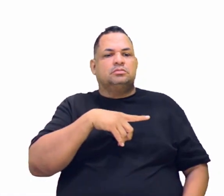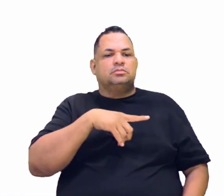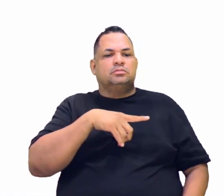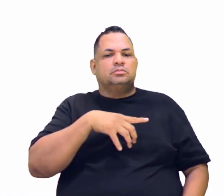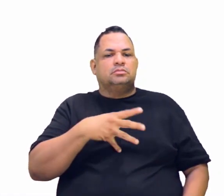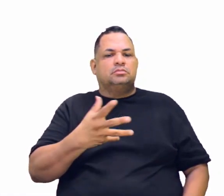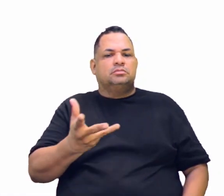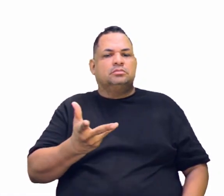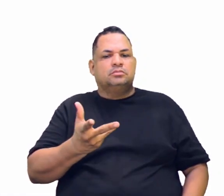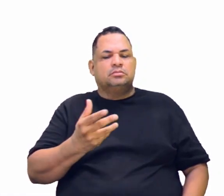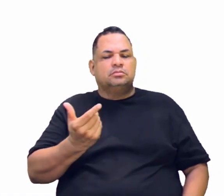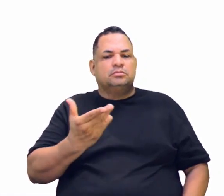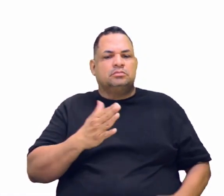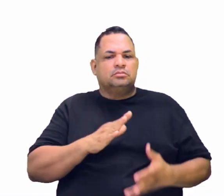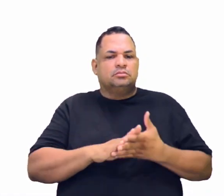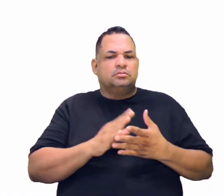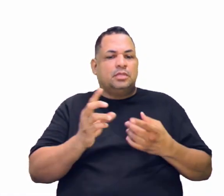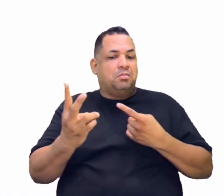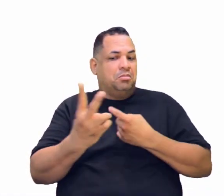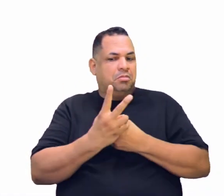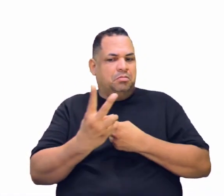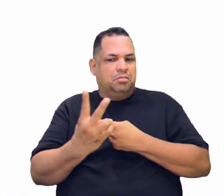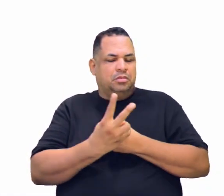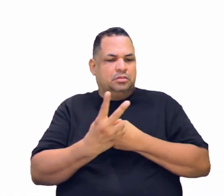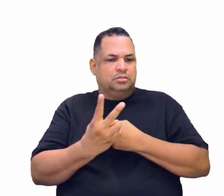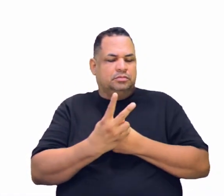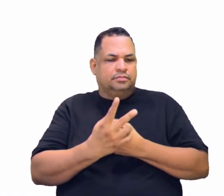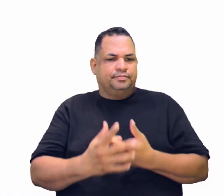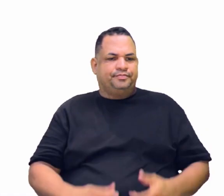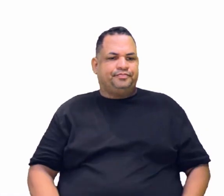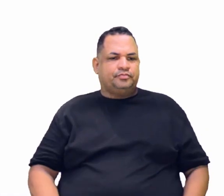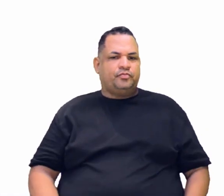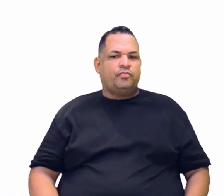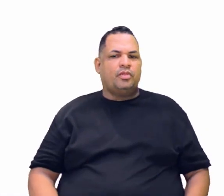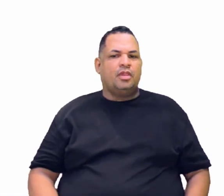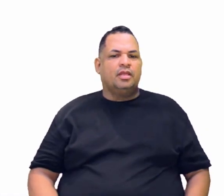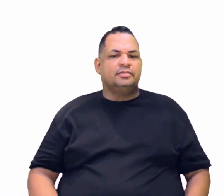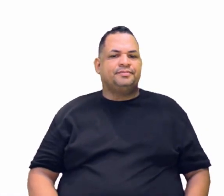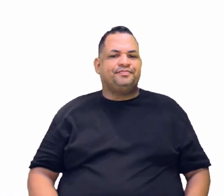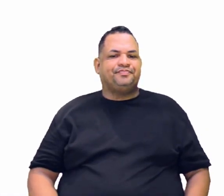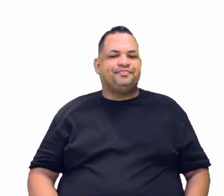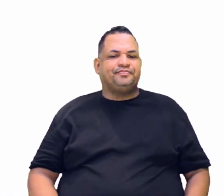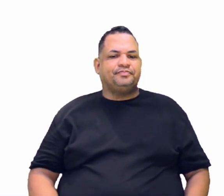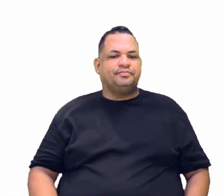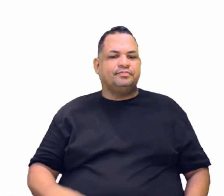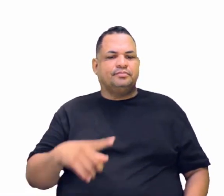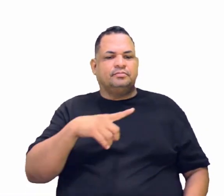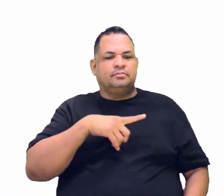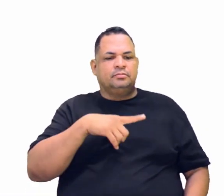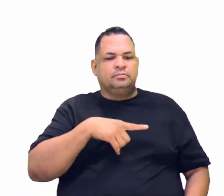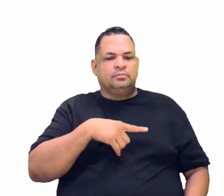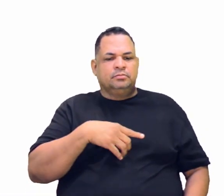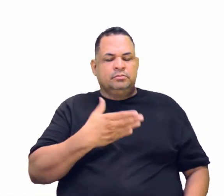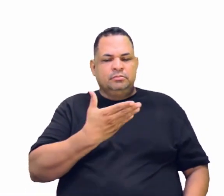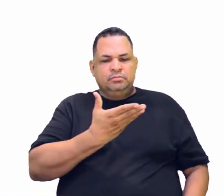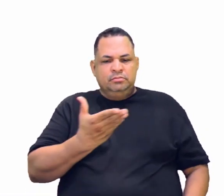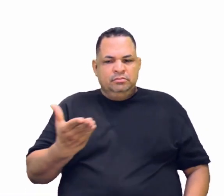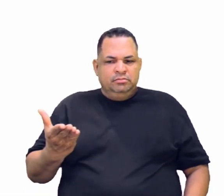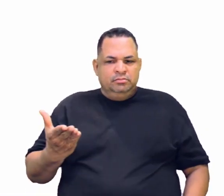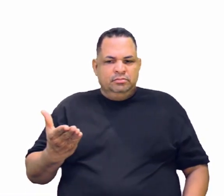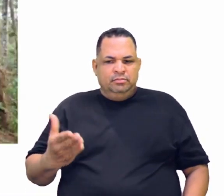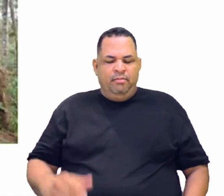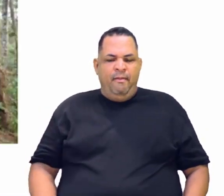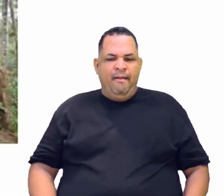queira fazer algum mal, é uma forma de proteger. Isso quem trouxe essa imagem, ó, a Frente de Proteção